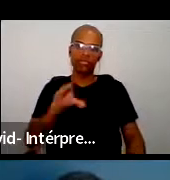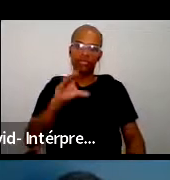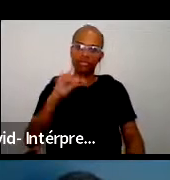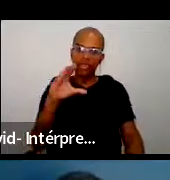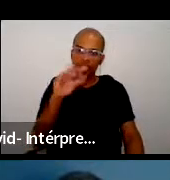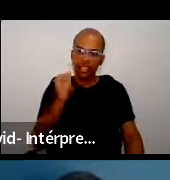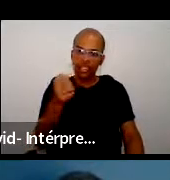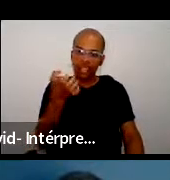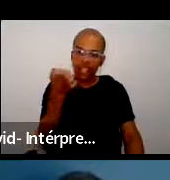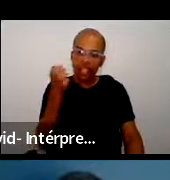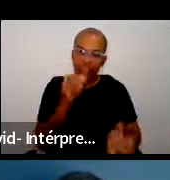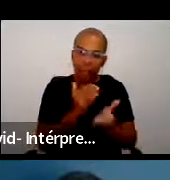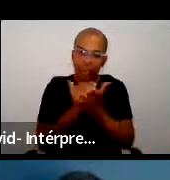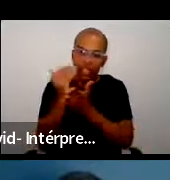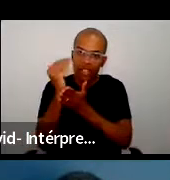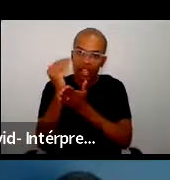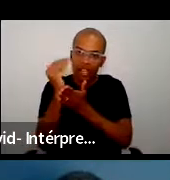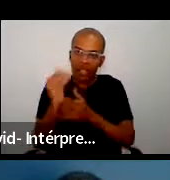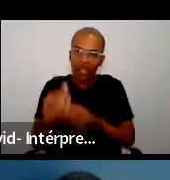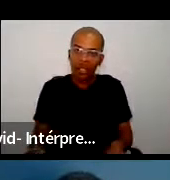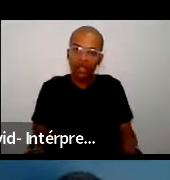Cissa?